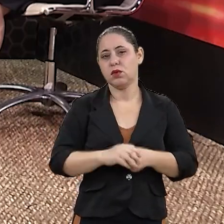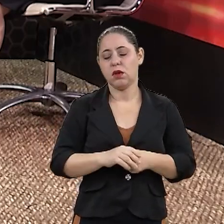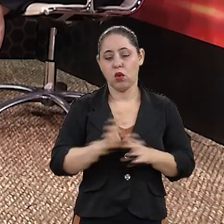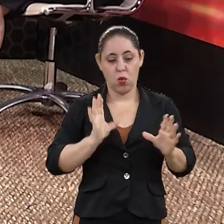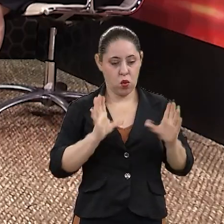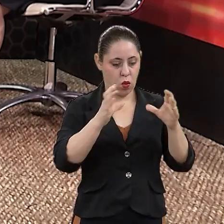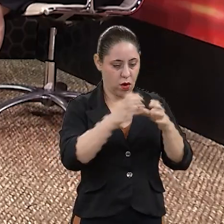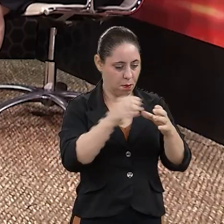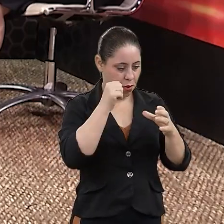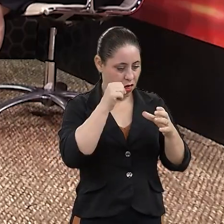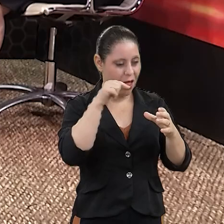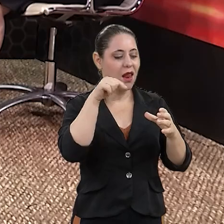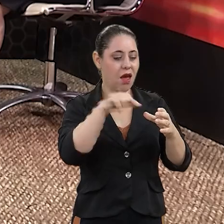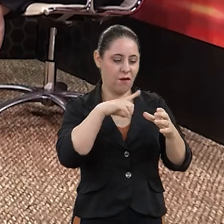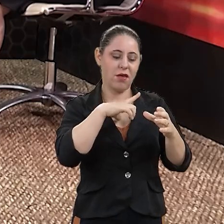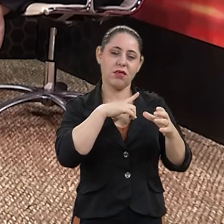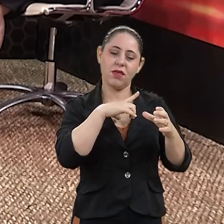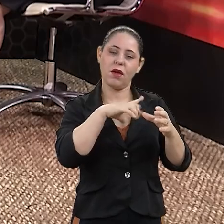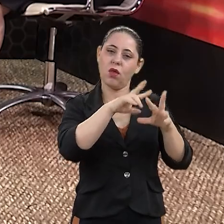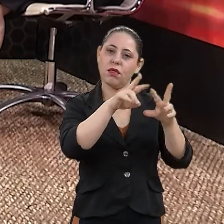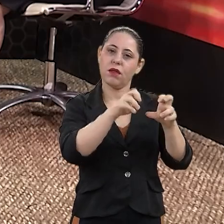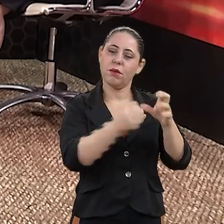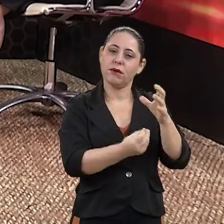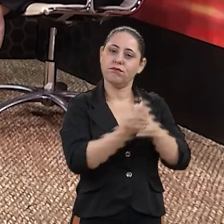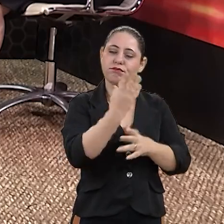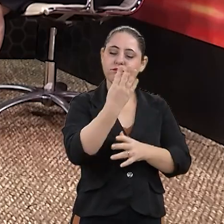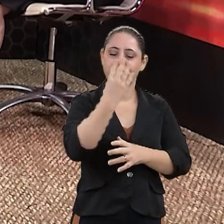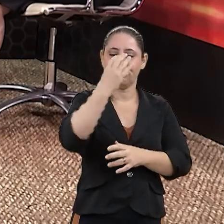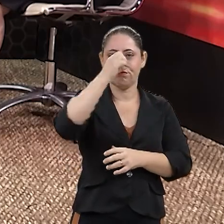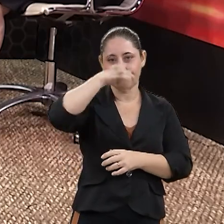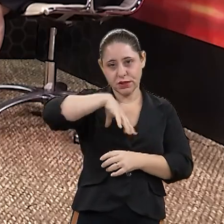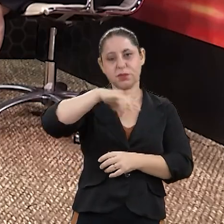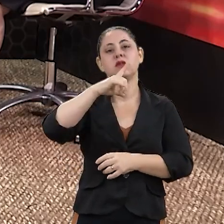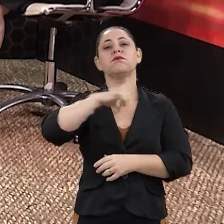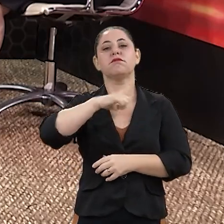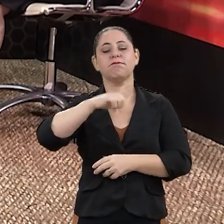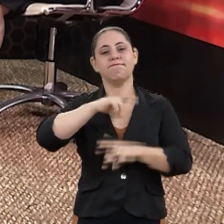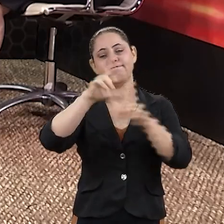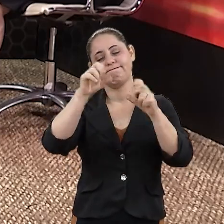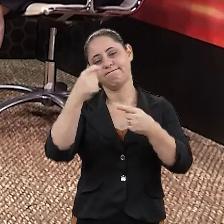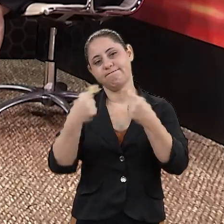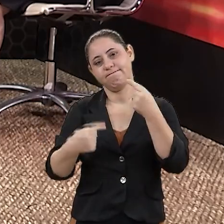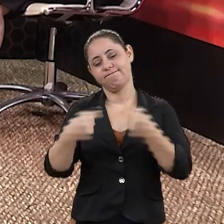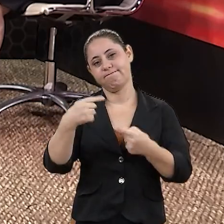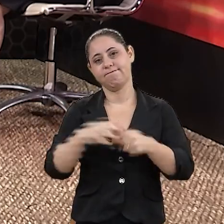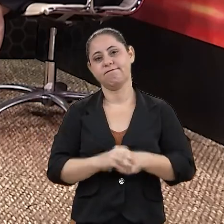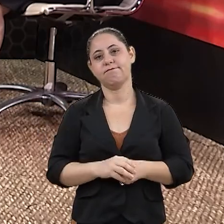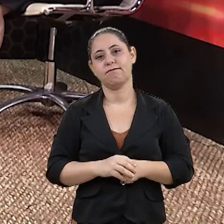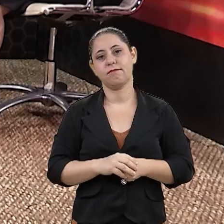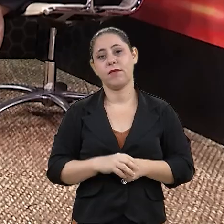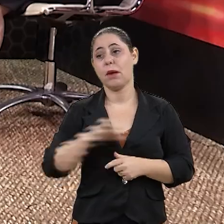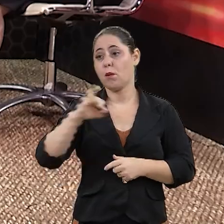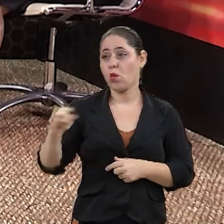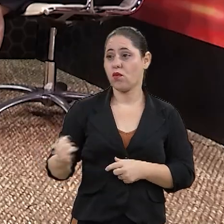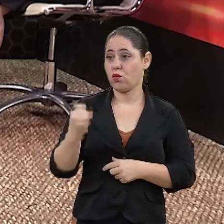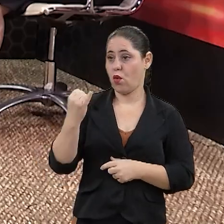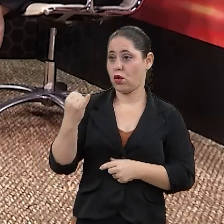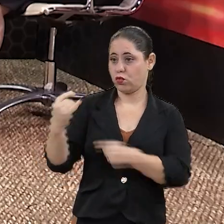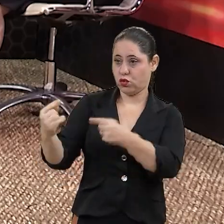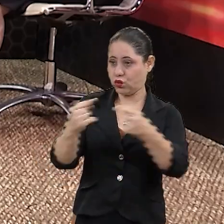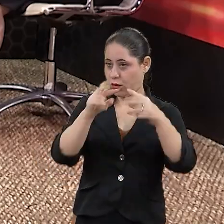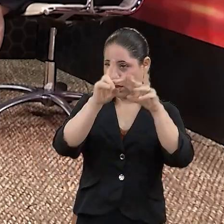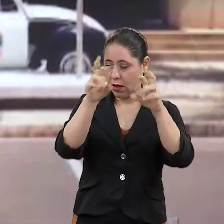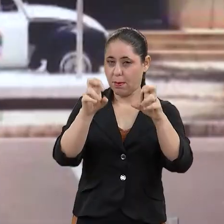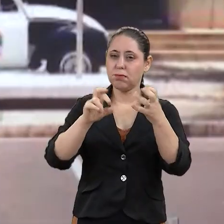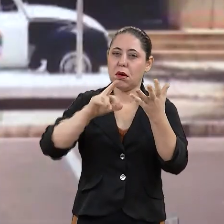inevitável. Você reúne um grupo de mulheres, inevitavelmente vai surgir o tema da violência. E aí a gente aproveitou para trabalhar esses temas.